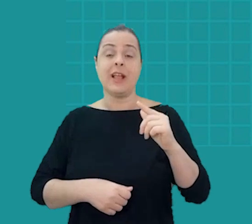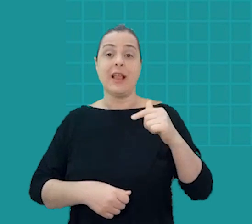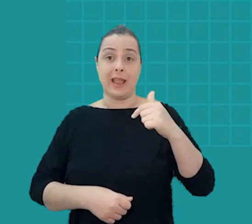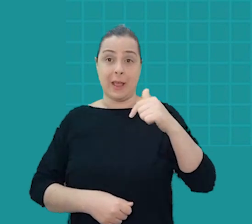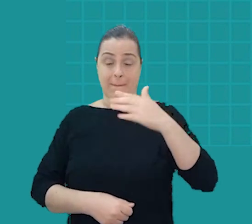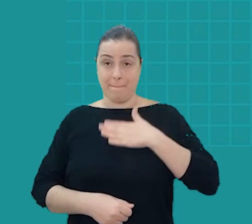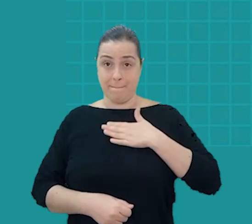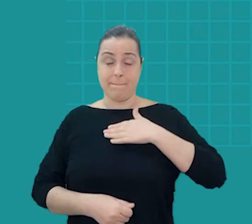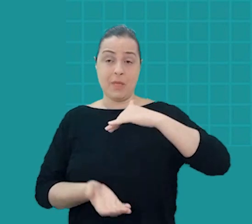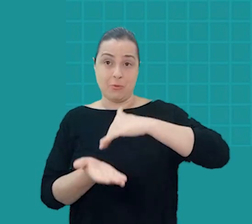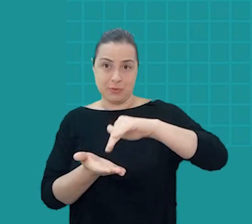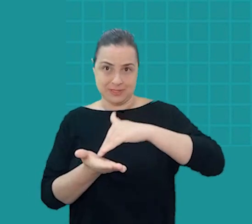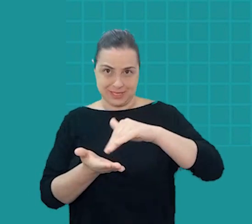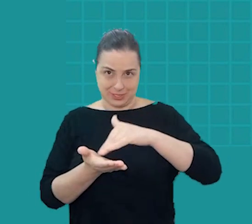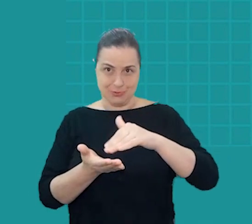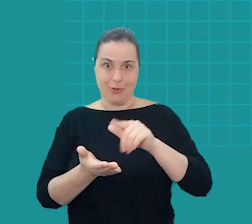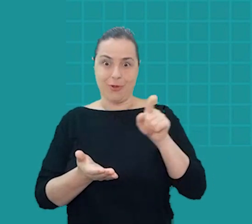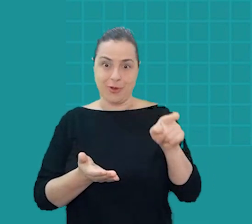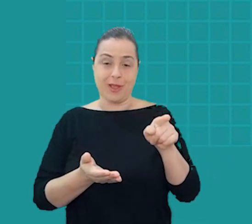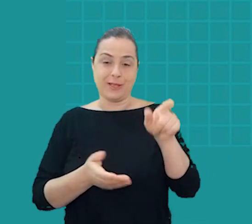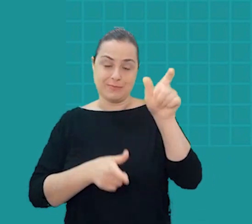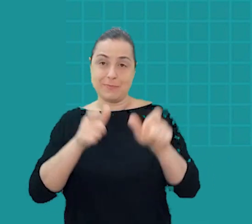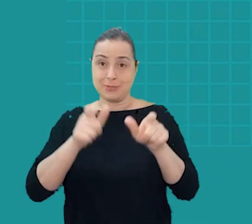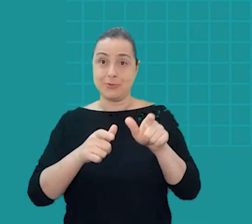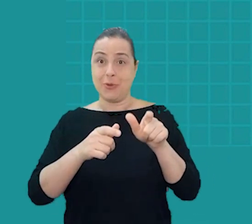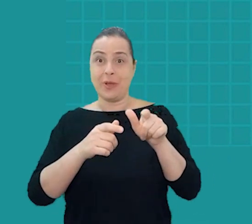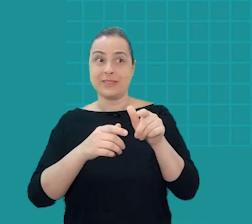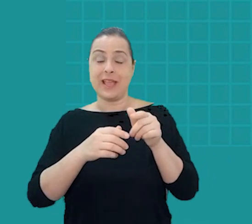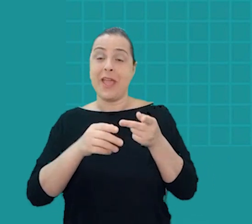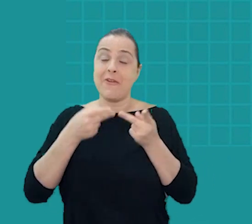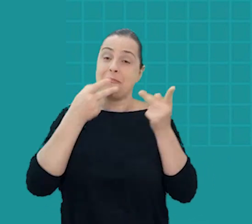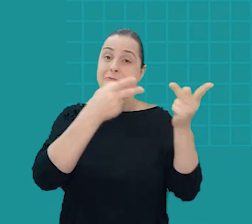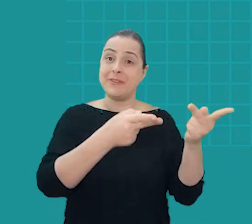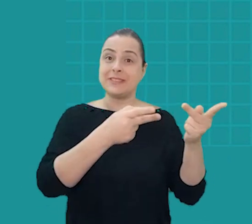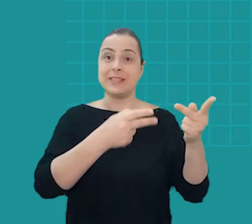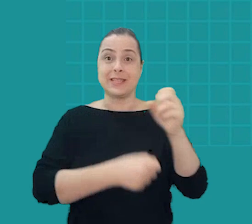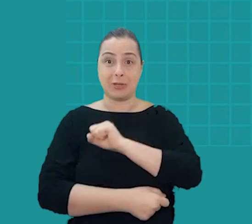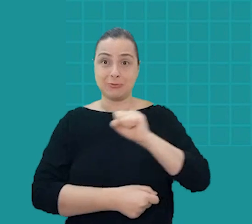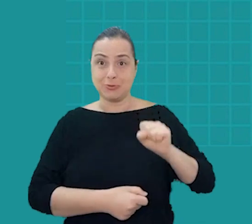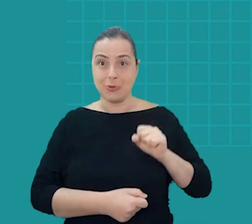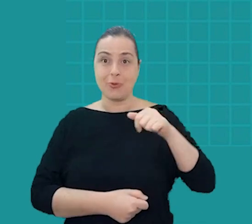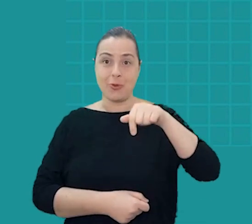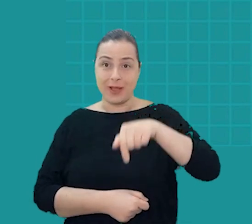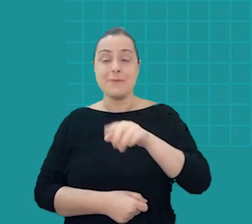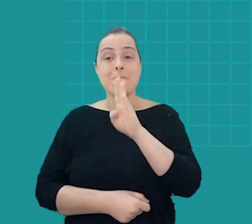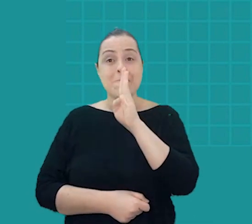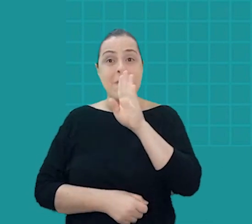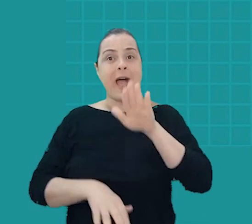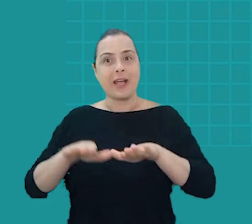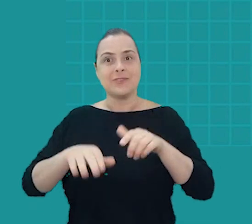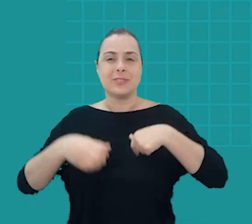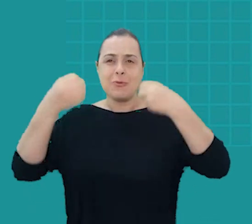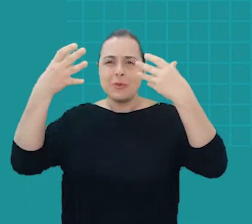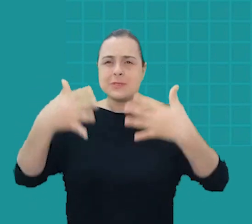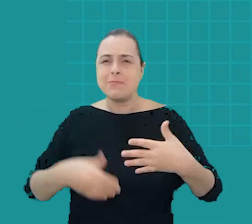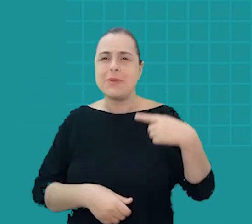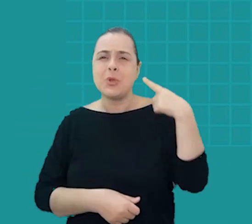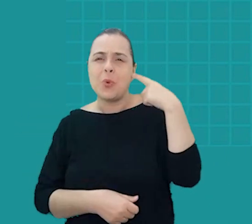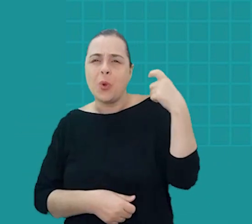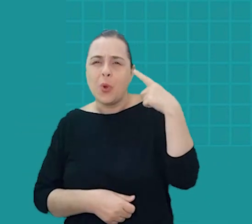meus cachorros foram para o sogro, então está um silêncio total. Eu também, às vezes, descrevo o som, eu peço para as